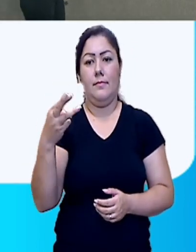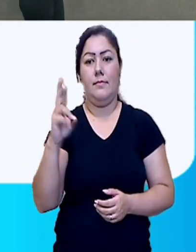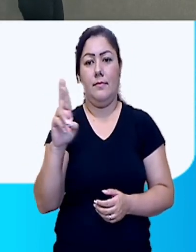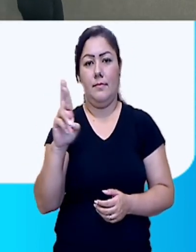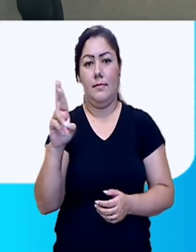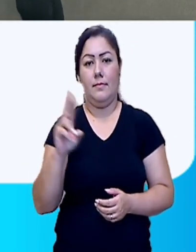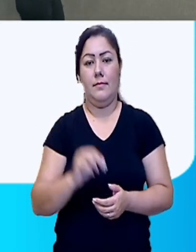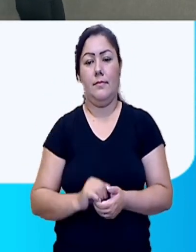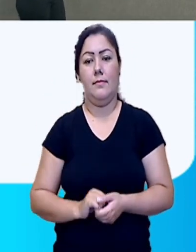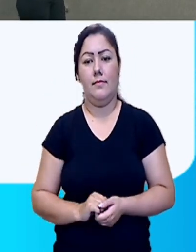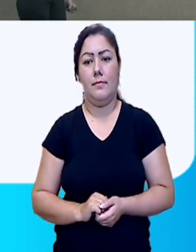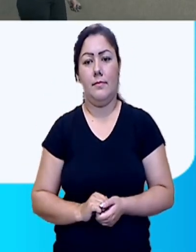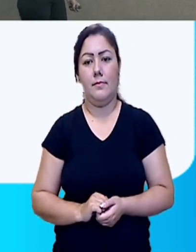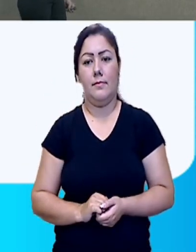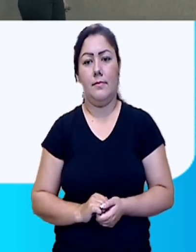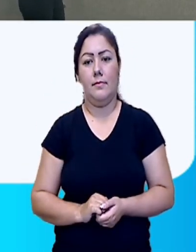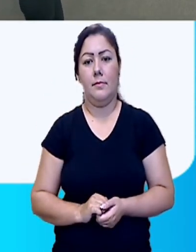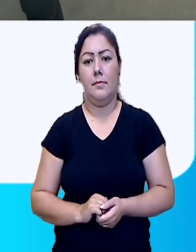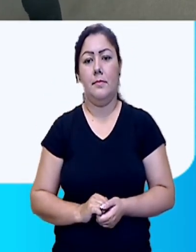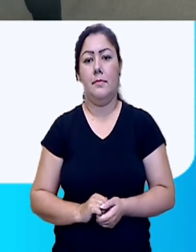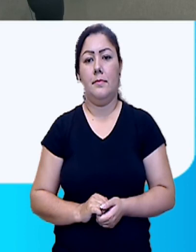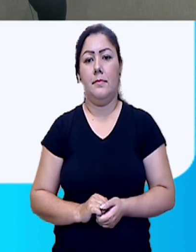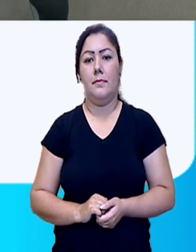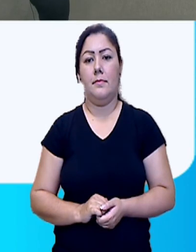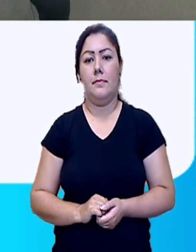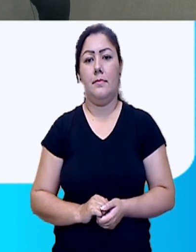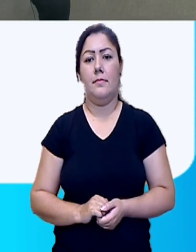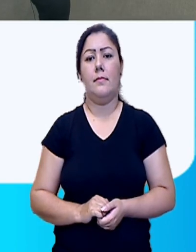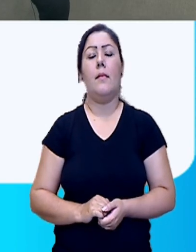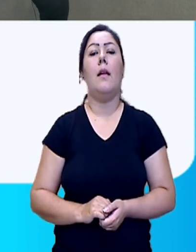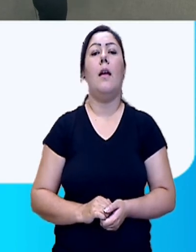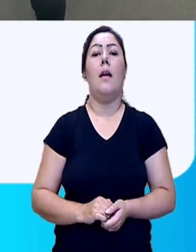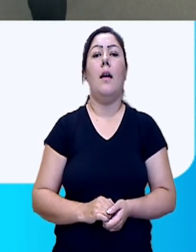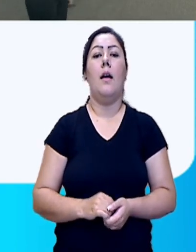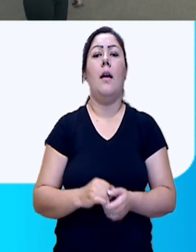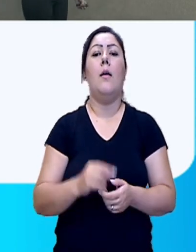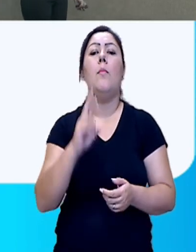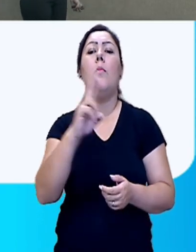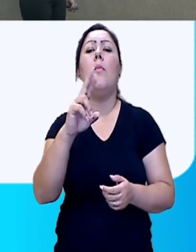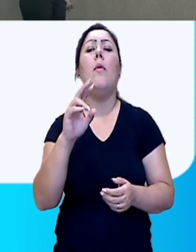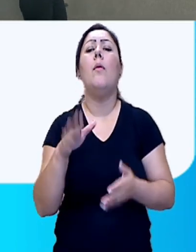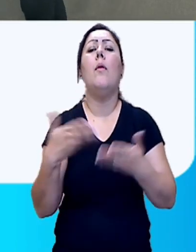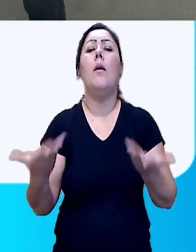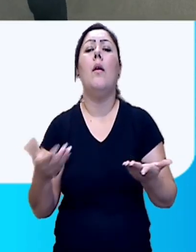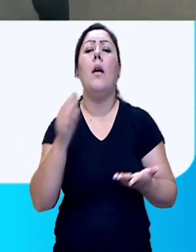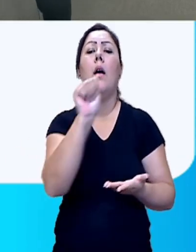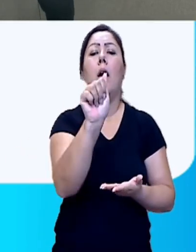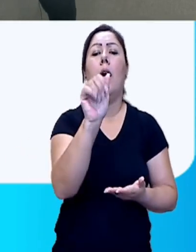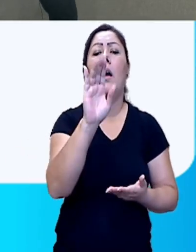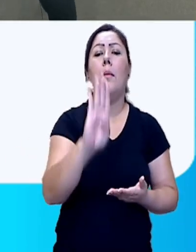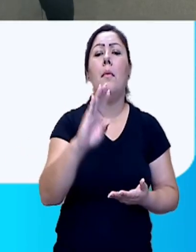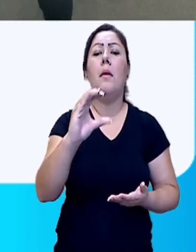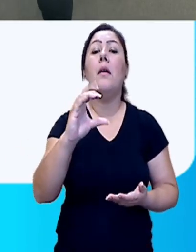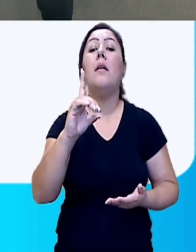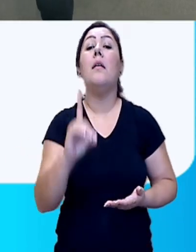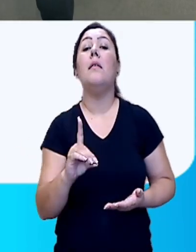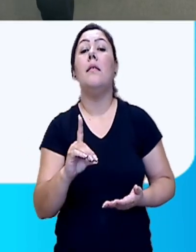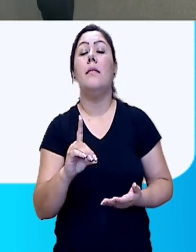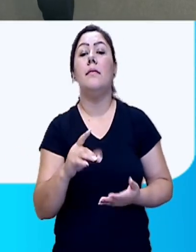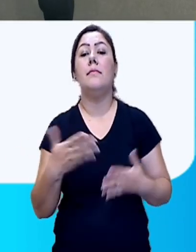Então, qual que é a resposta? Letra A, positivo em R$ 83, negativo